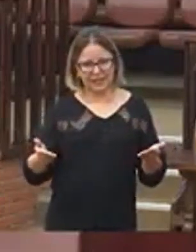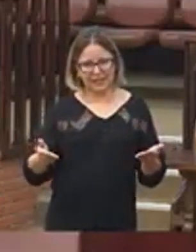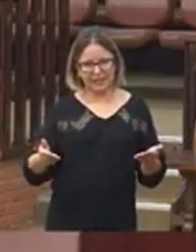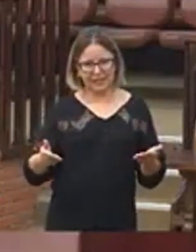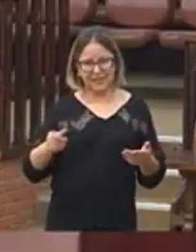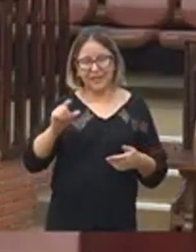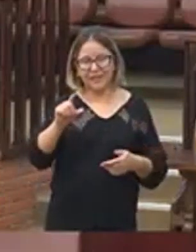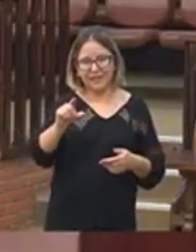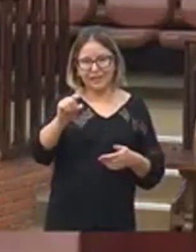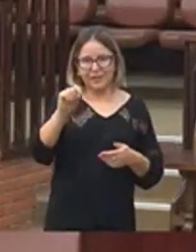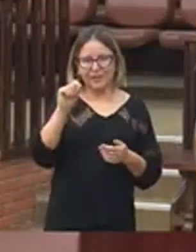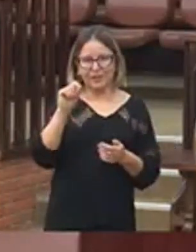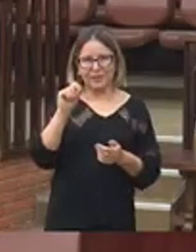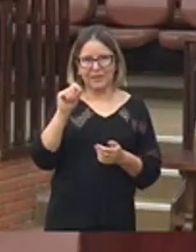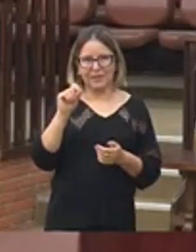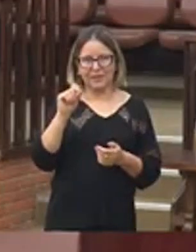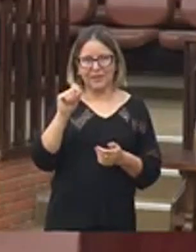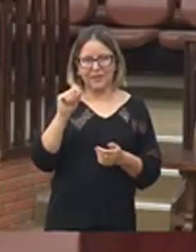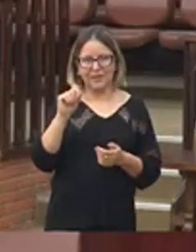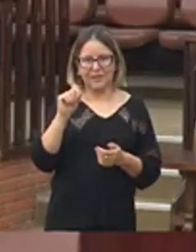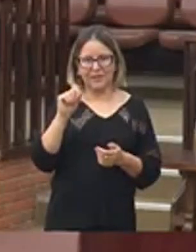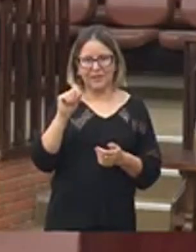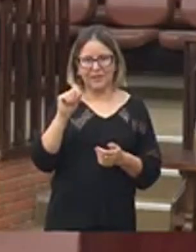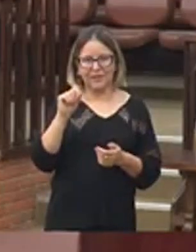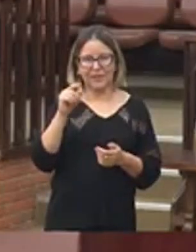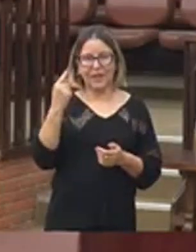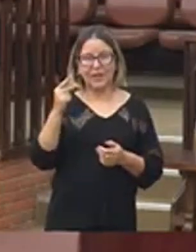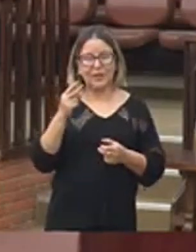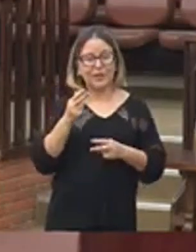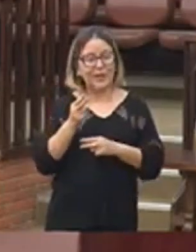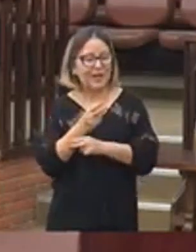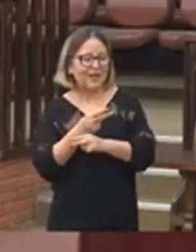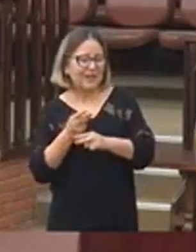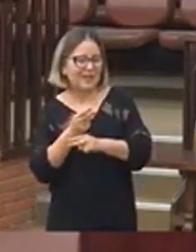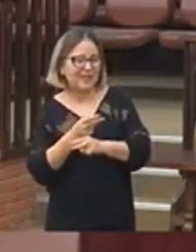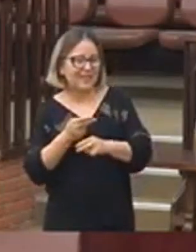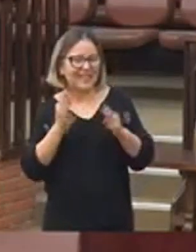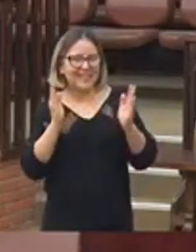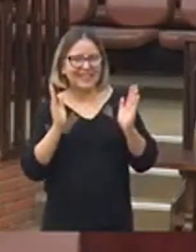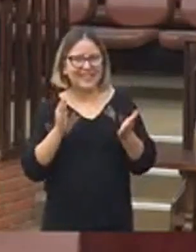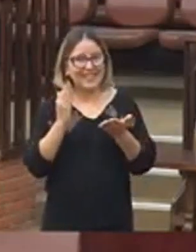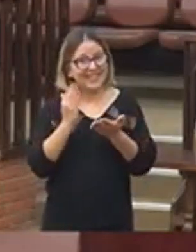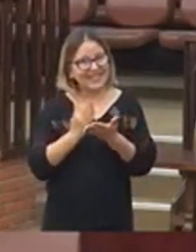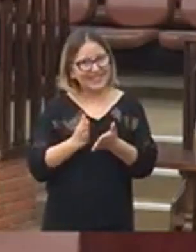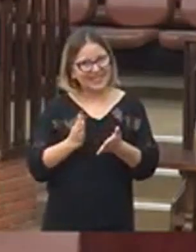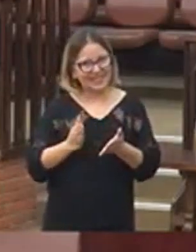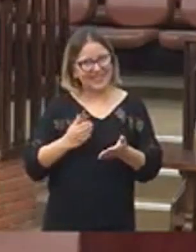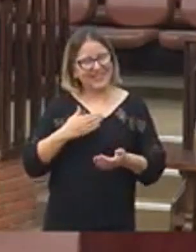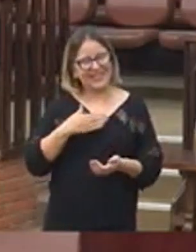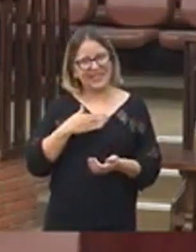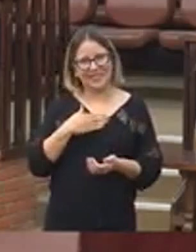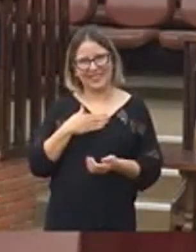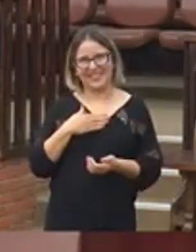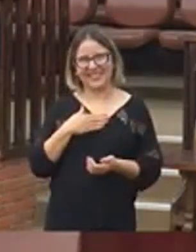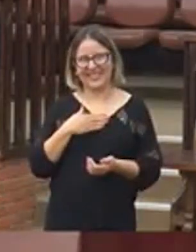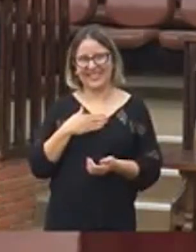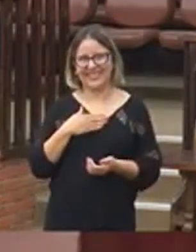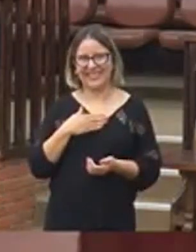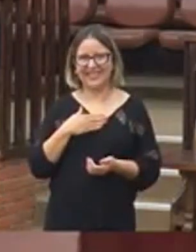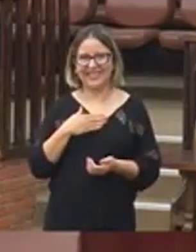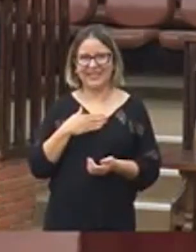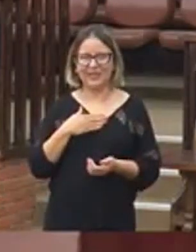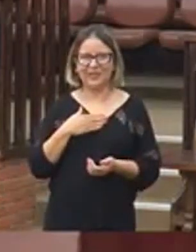descobrirão que sua busca terminou em mim.